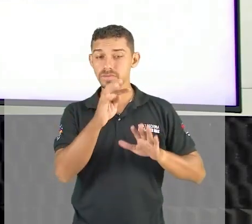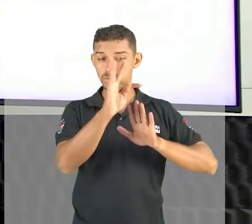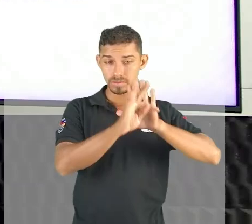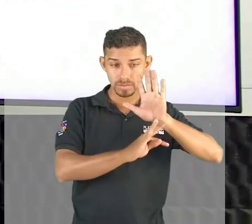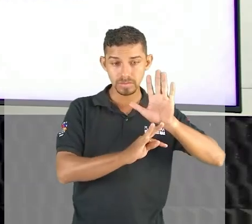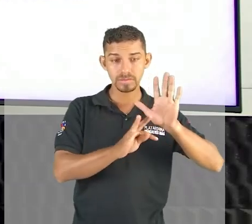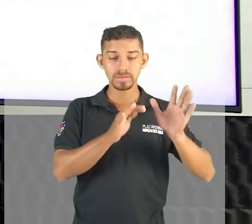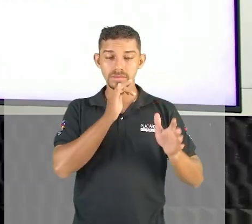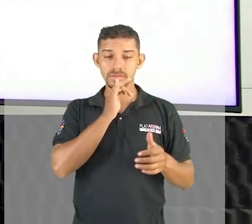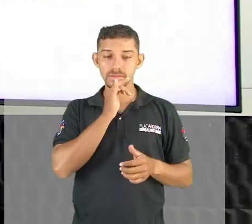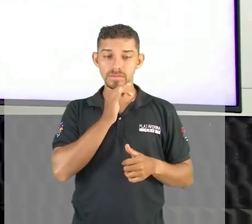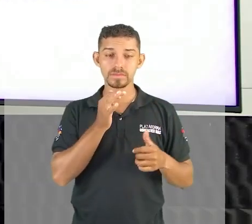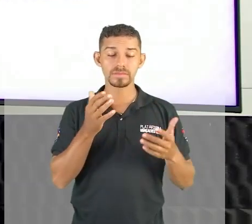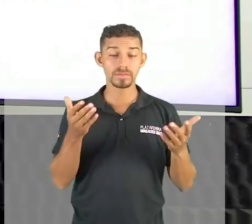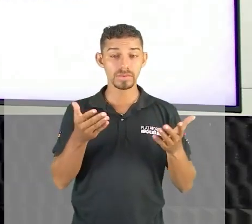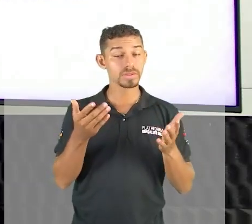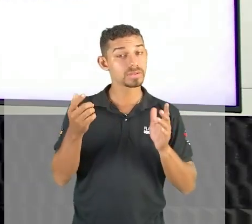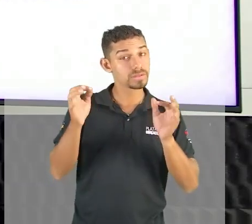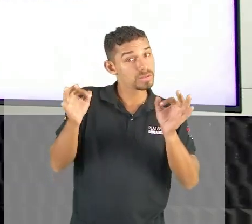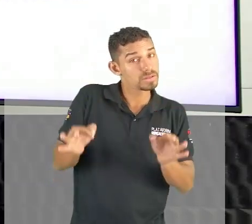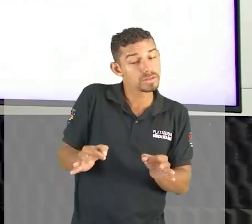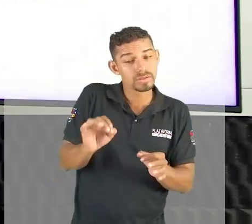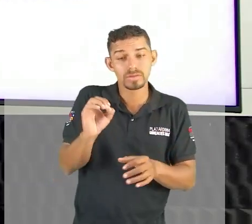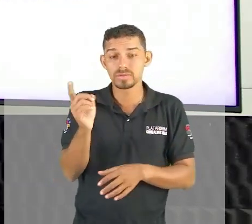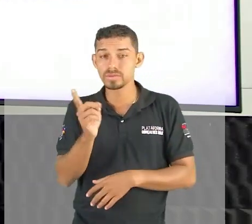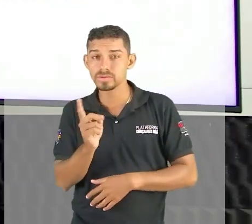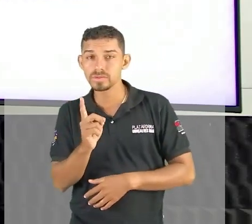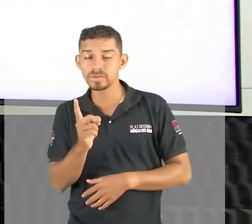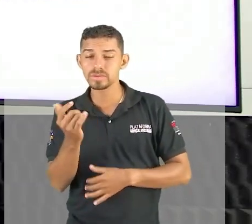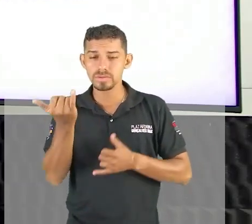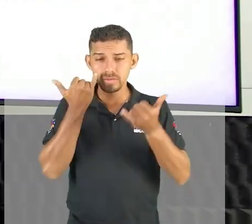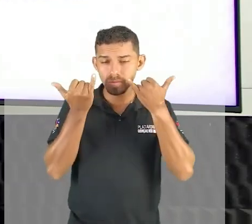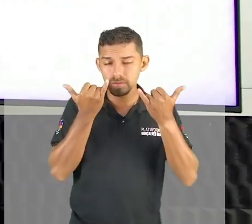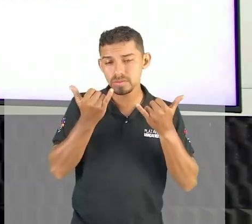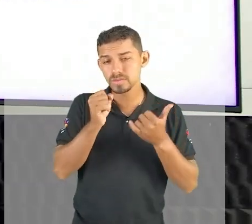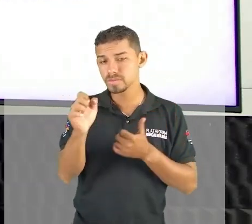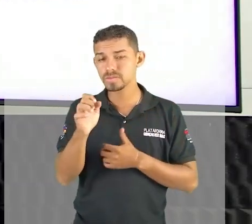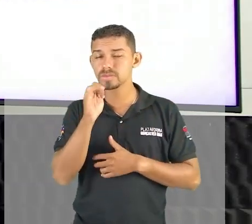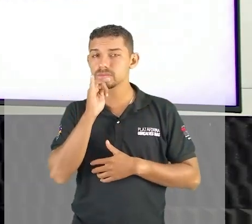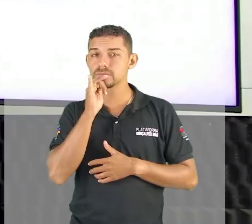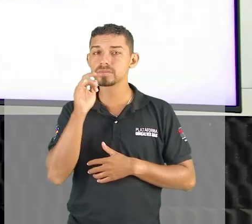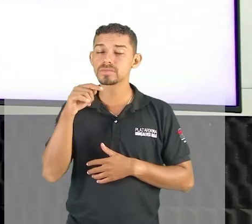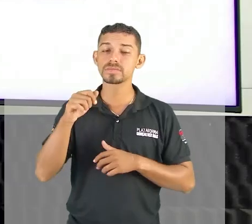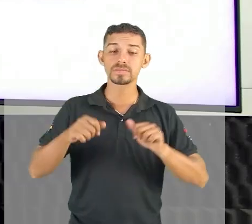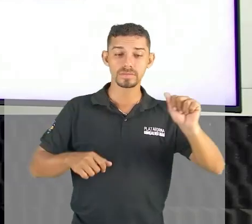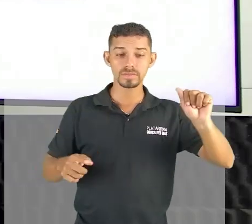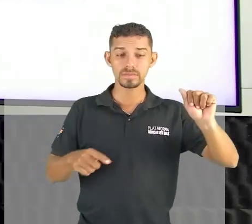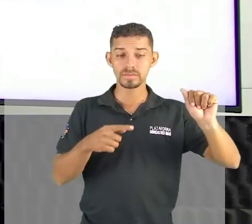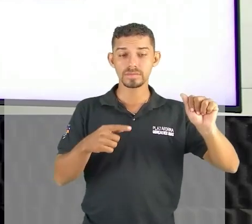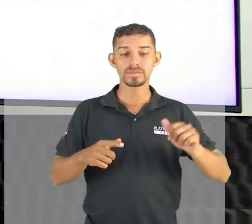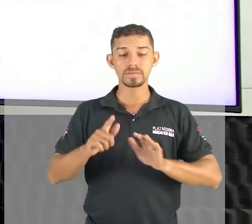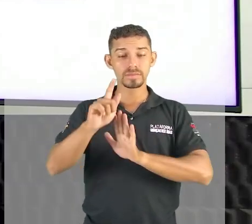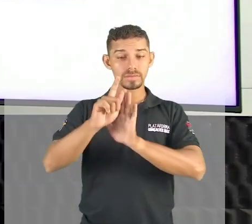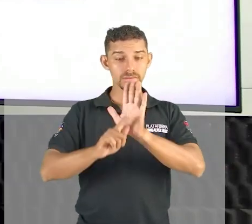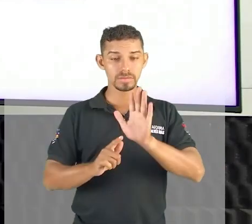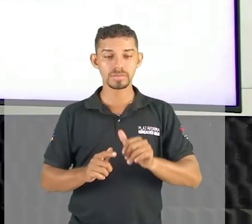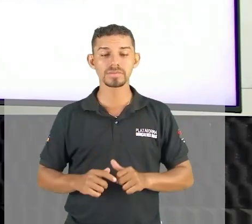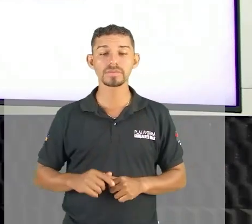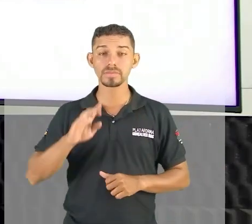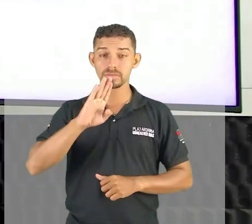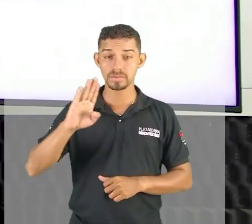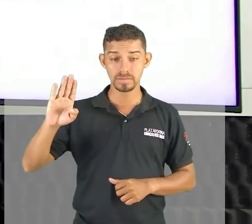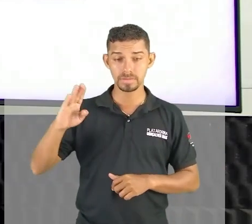eh de fato confirmar ou não essa informação e se essa alternativa é a é o nosso gabarito letra